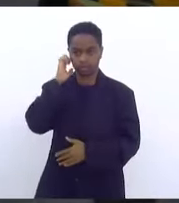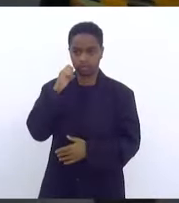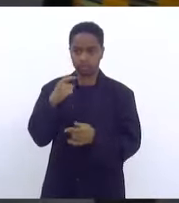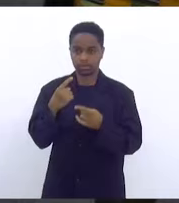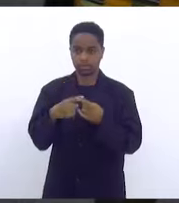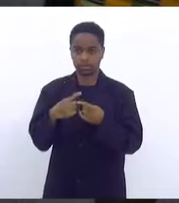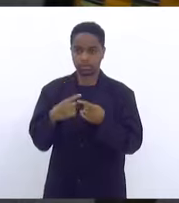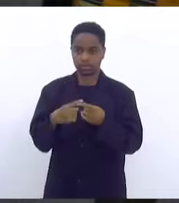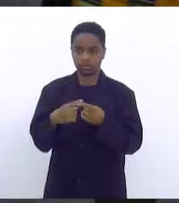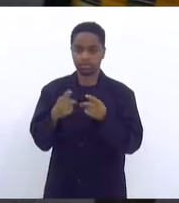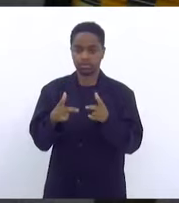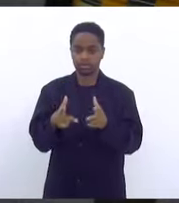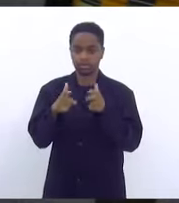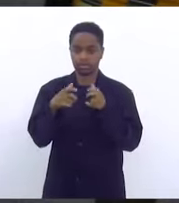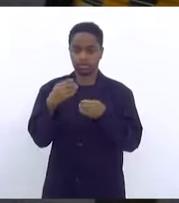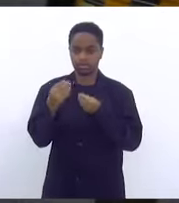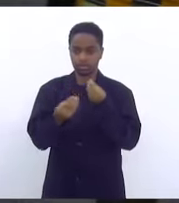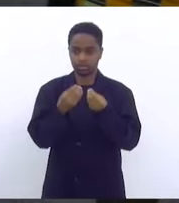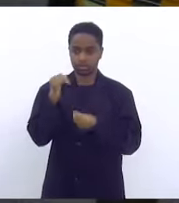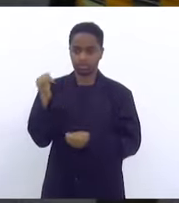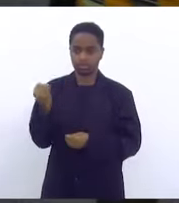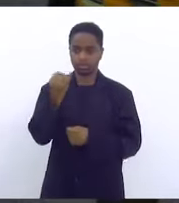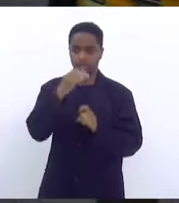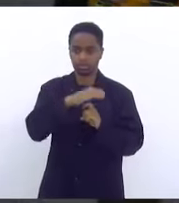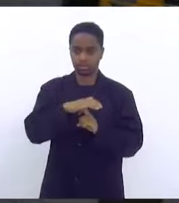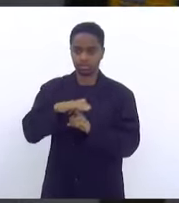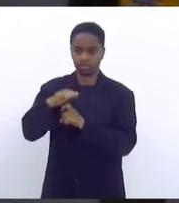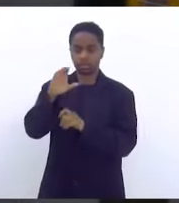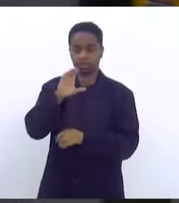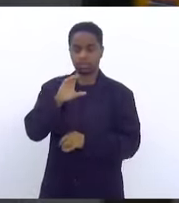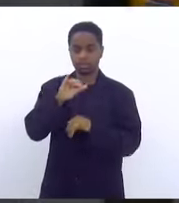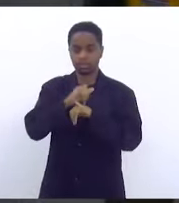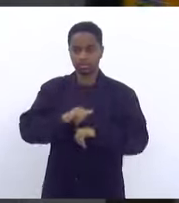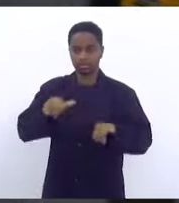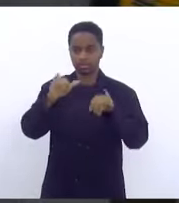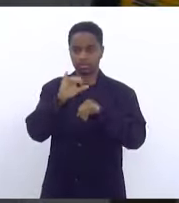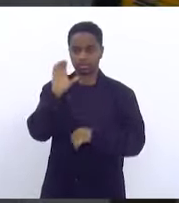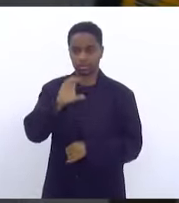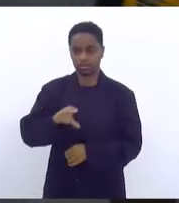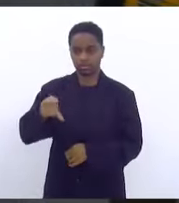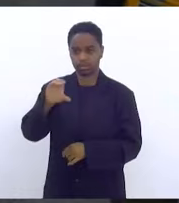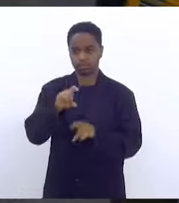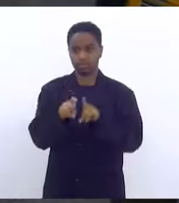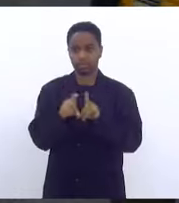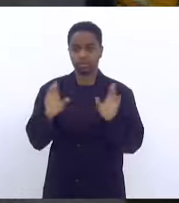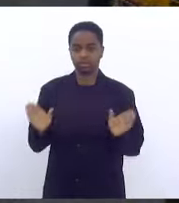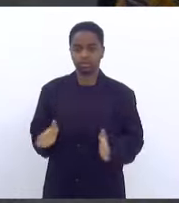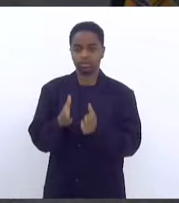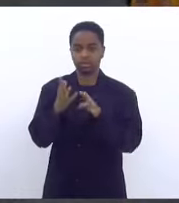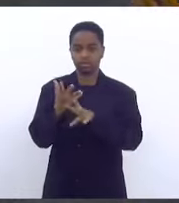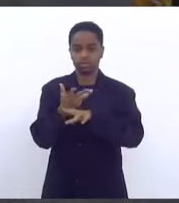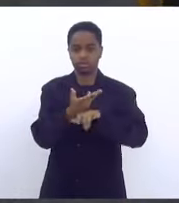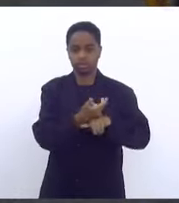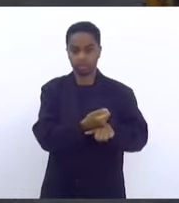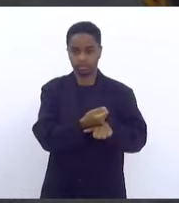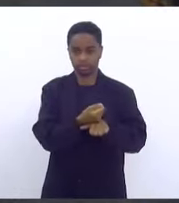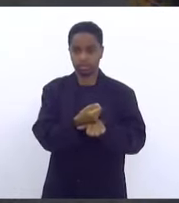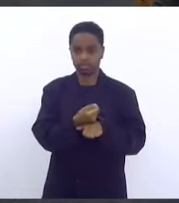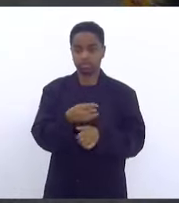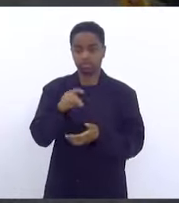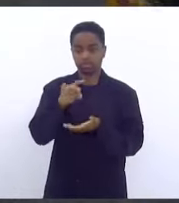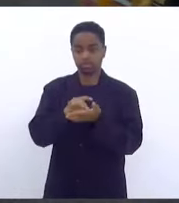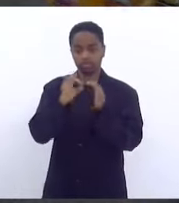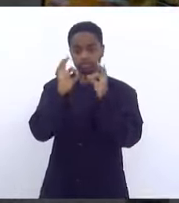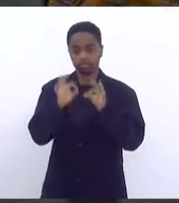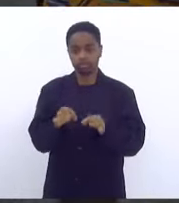que reconhece a importância das feiras de divulgação científica e de promoção da interdisciplinariedade, que são